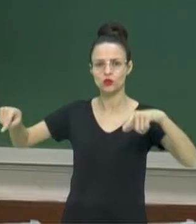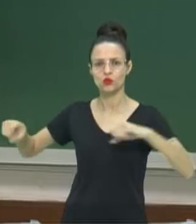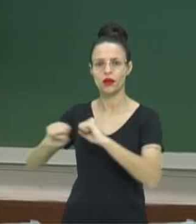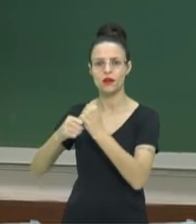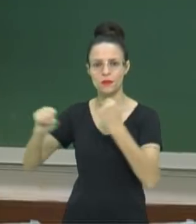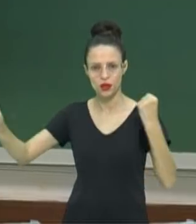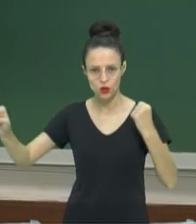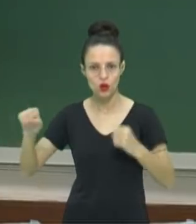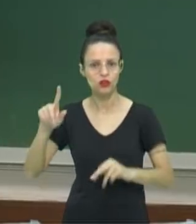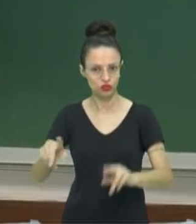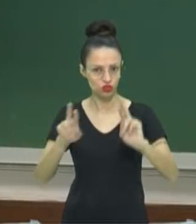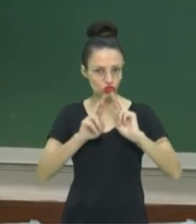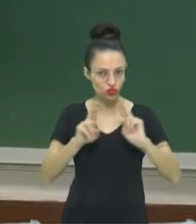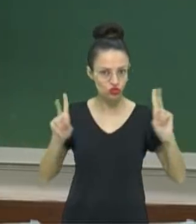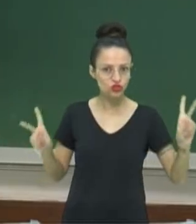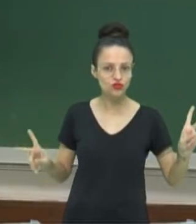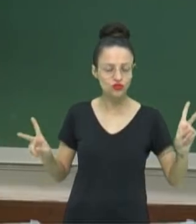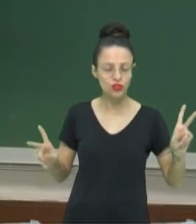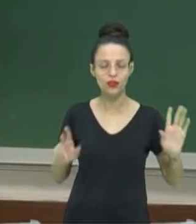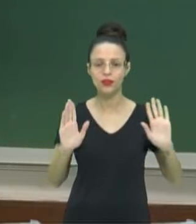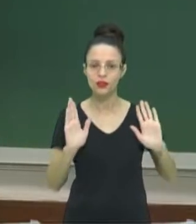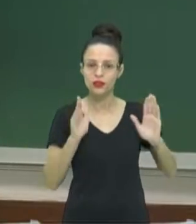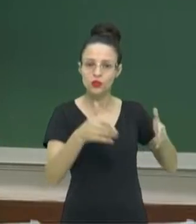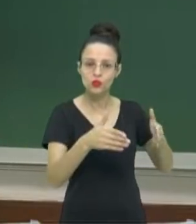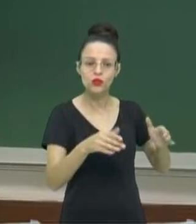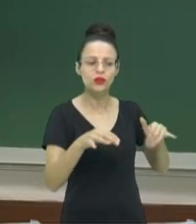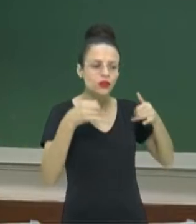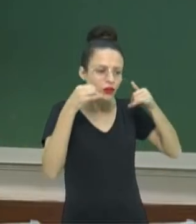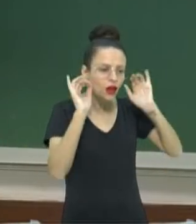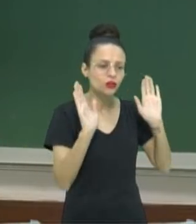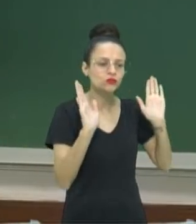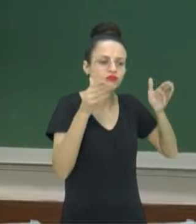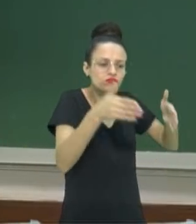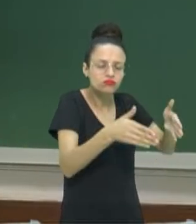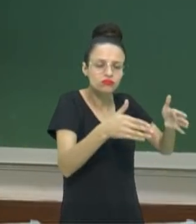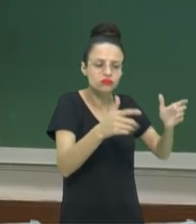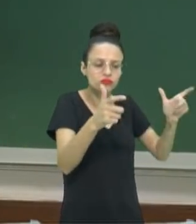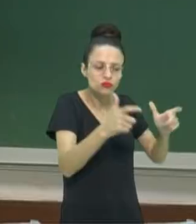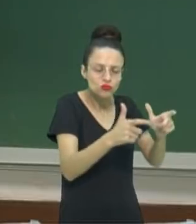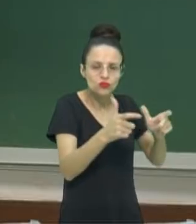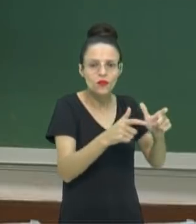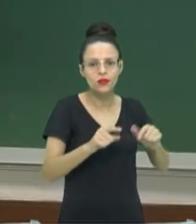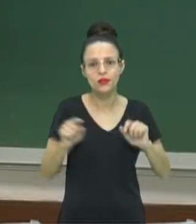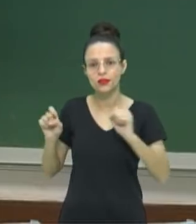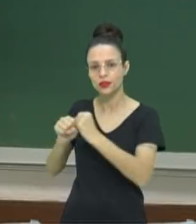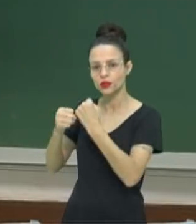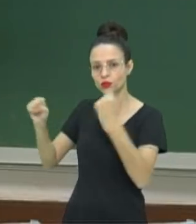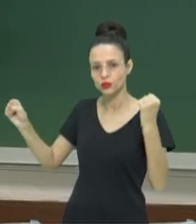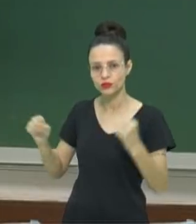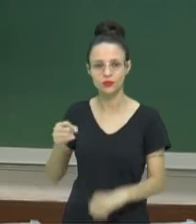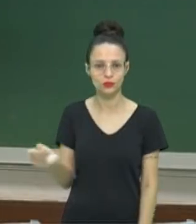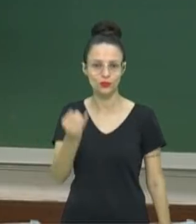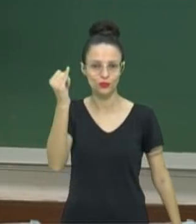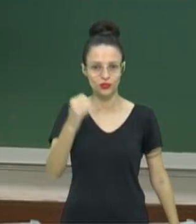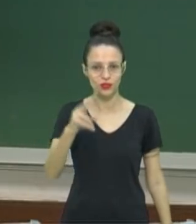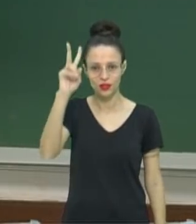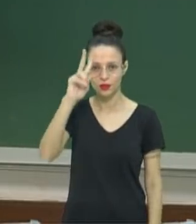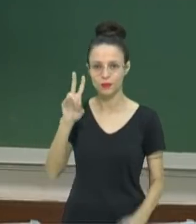maiores. Então, essa é a diferença ali da pecuária intensiva, pecuária extensiva. É sempre bom a gente ir relembrando os